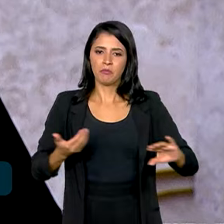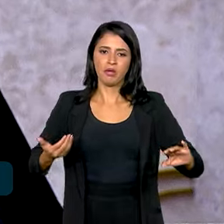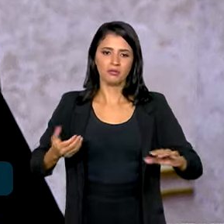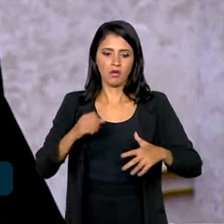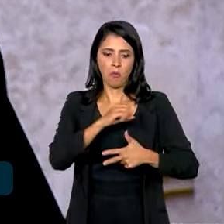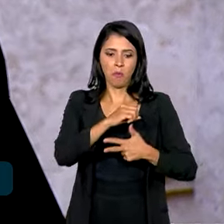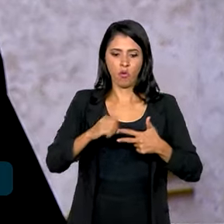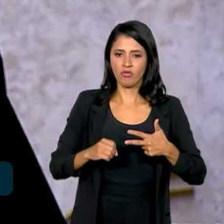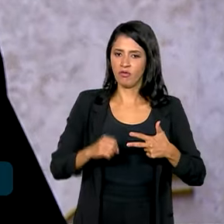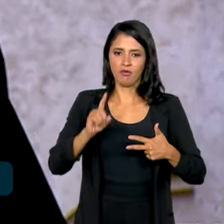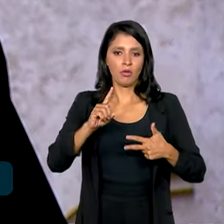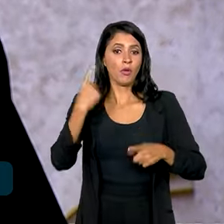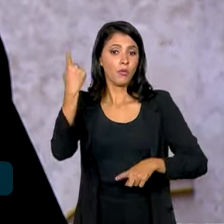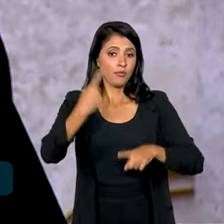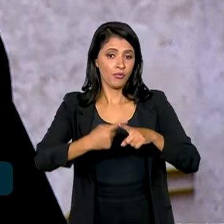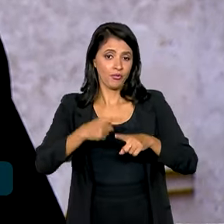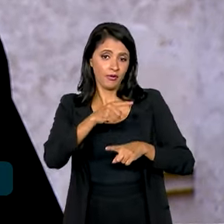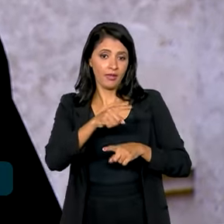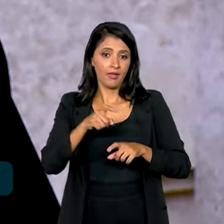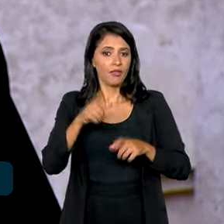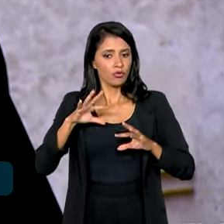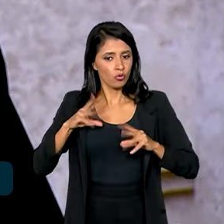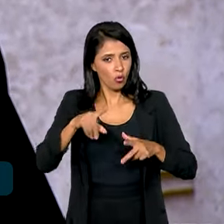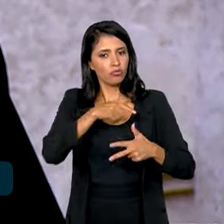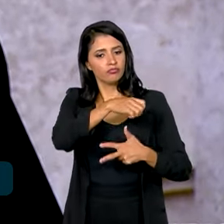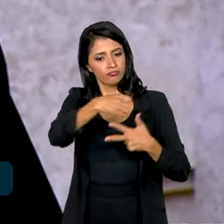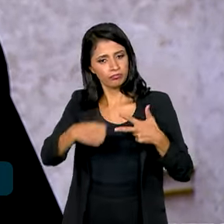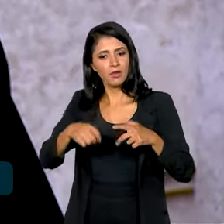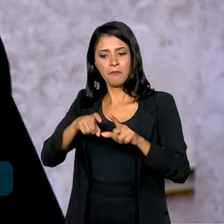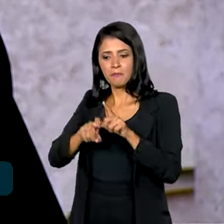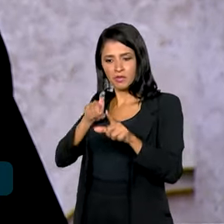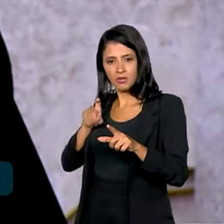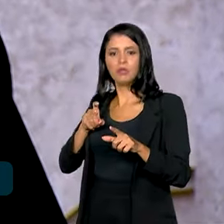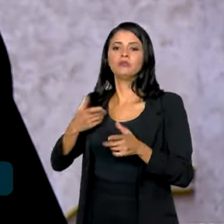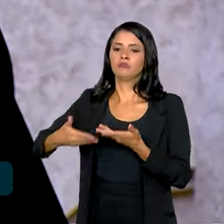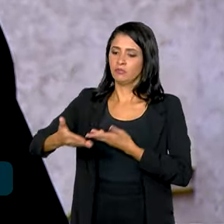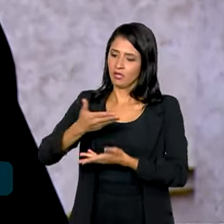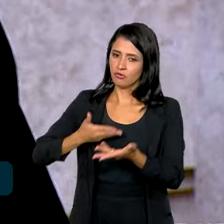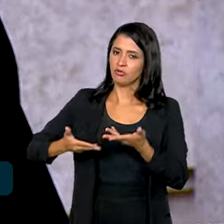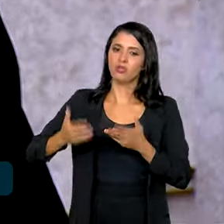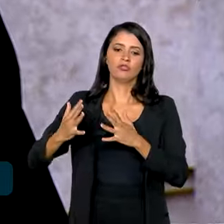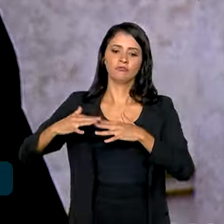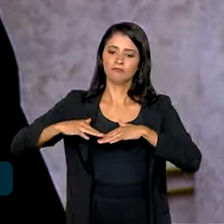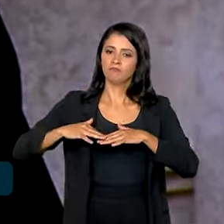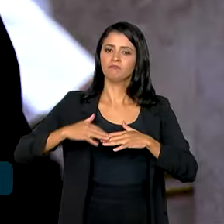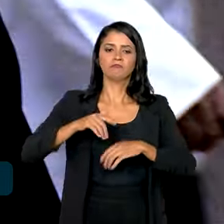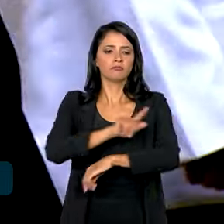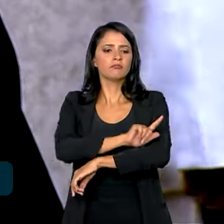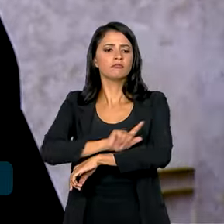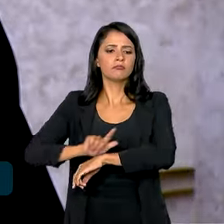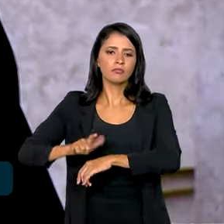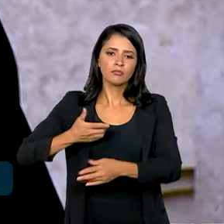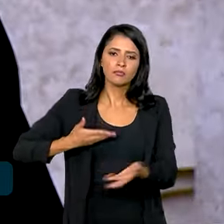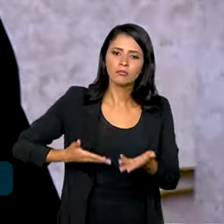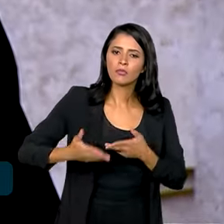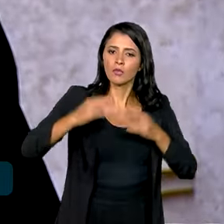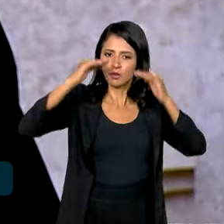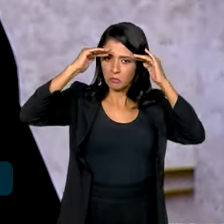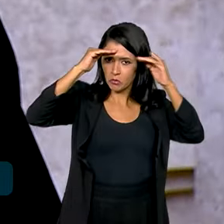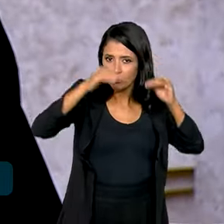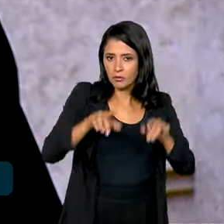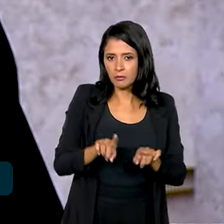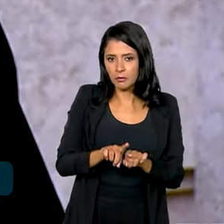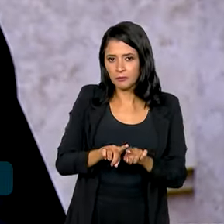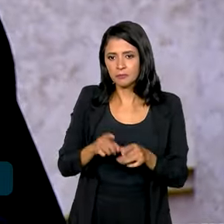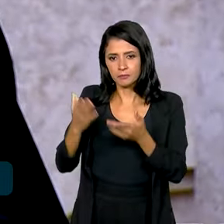poderes, porque, embora independentes e harmônicos, nós convivemos de maneira extremamente civilizada e respeitosa.